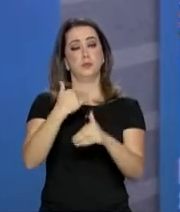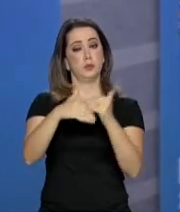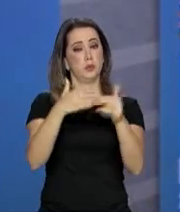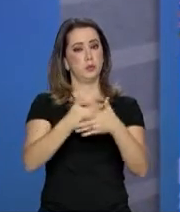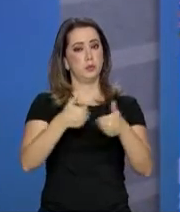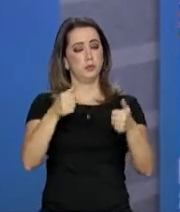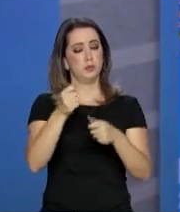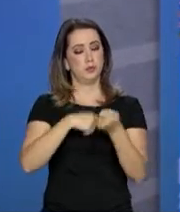econômica do país